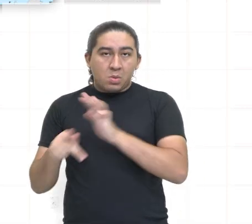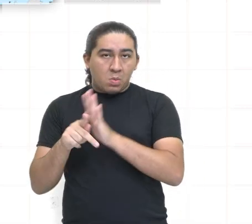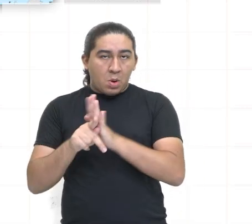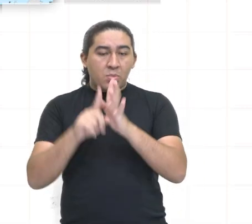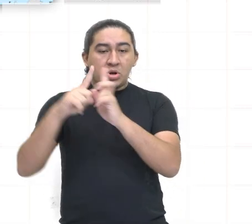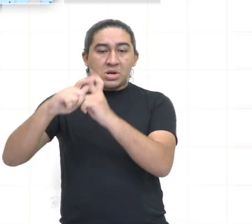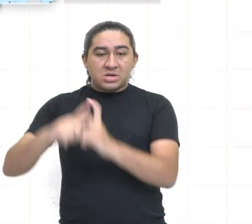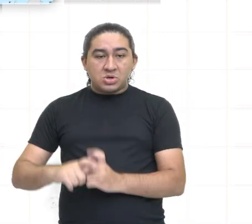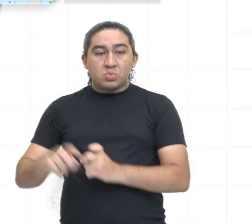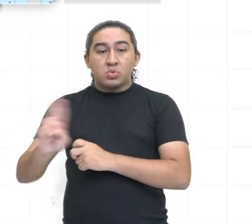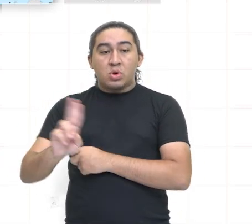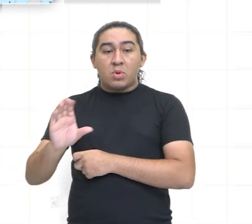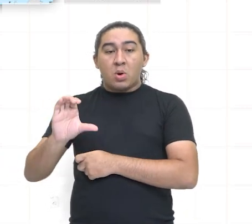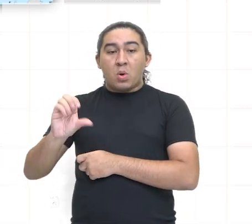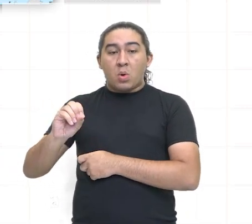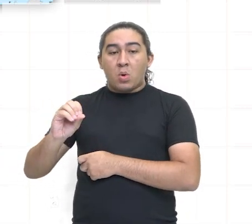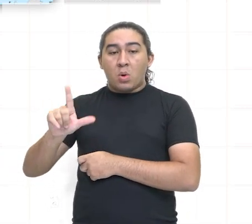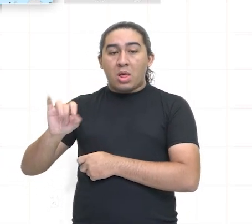os chamados governos